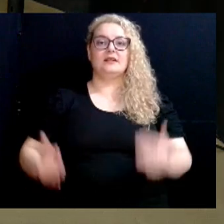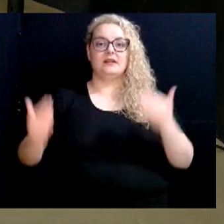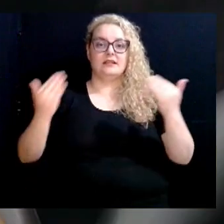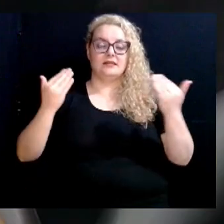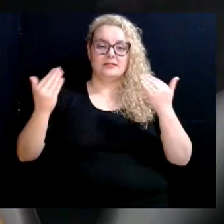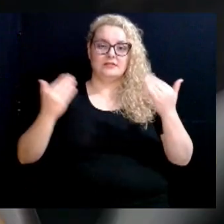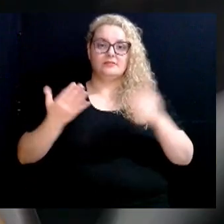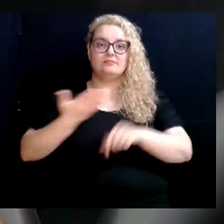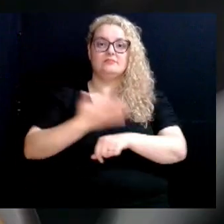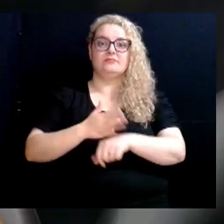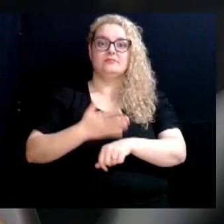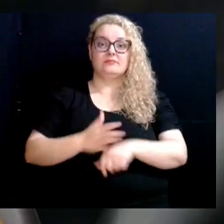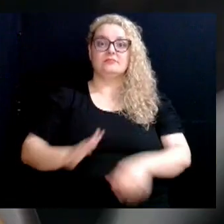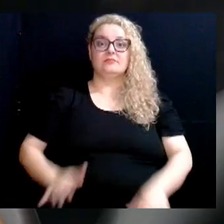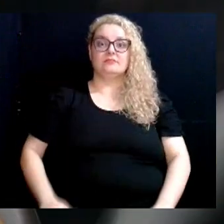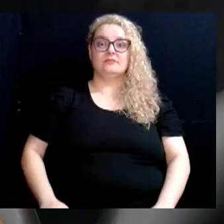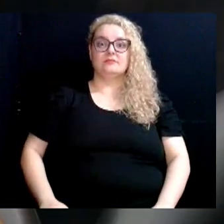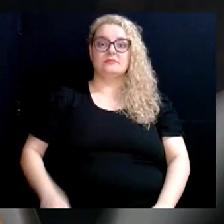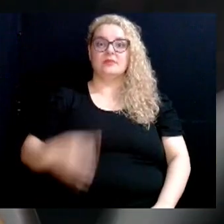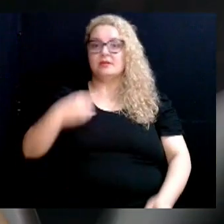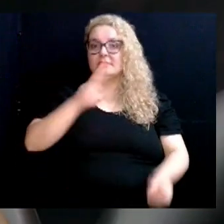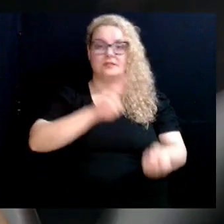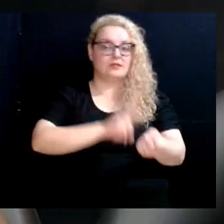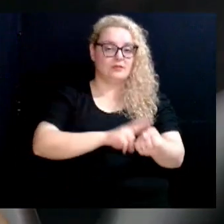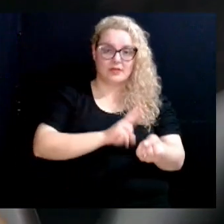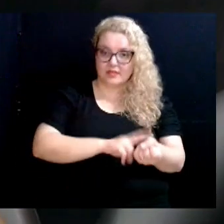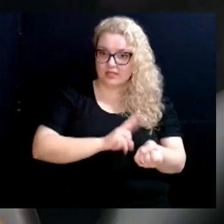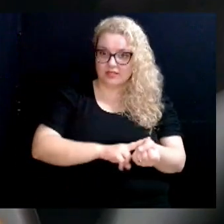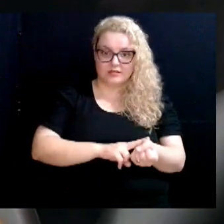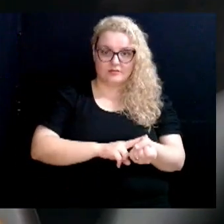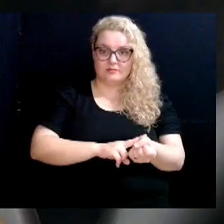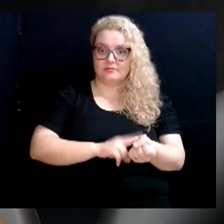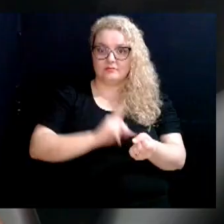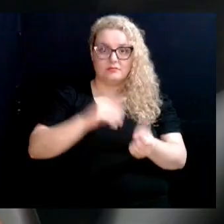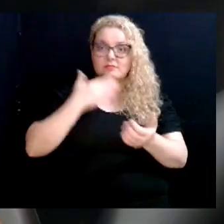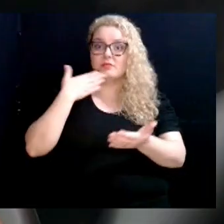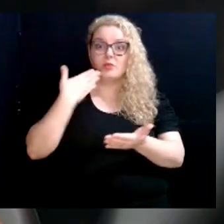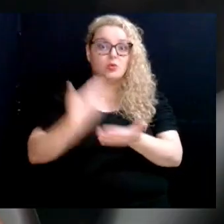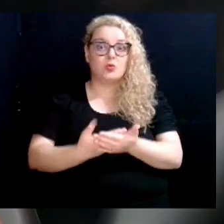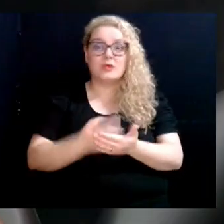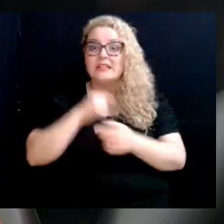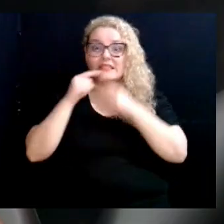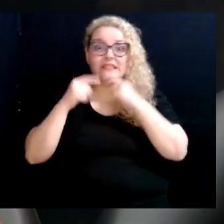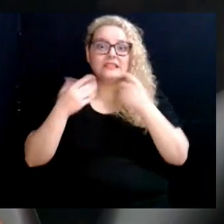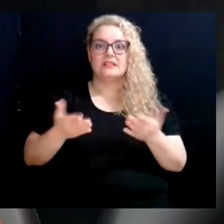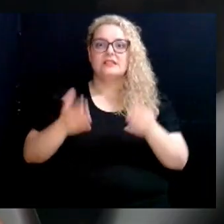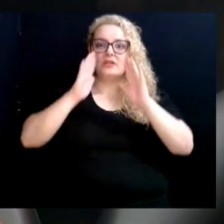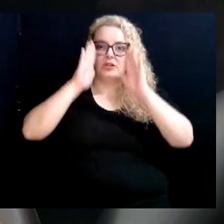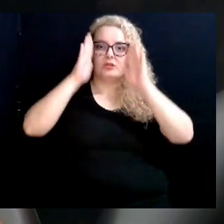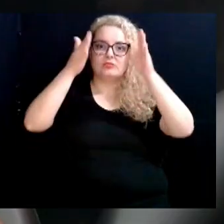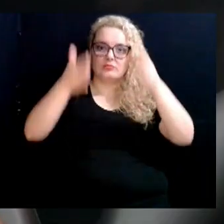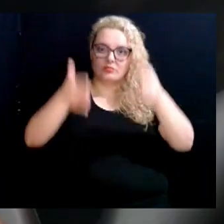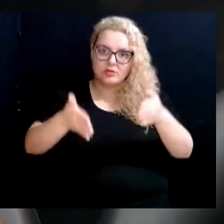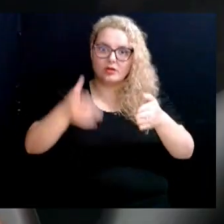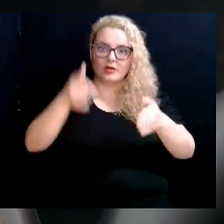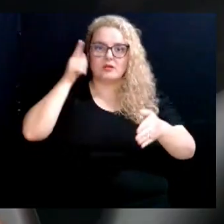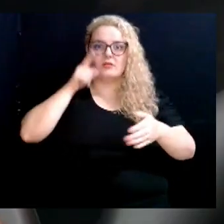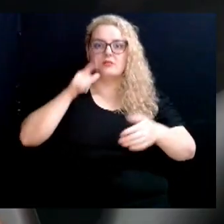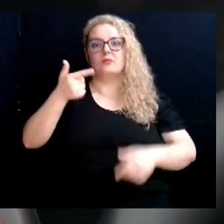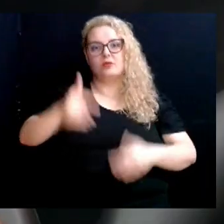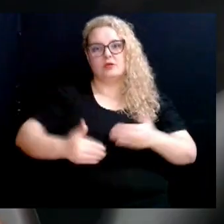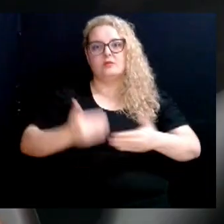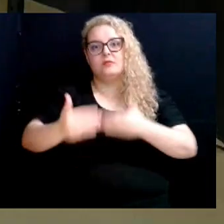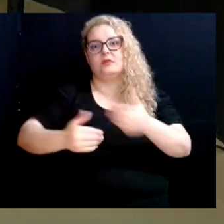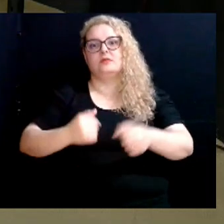treino. Seu ritmo de treino, ele não precisa impressionar ninguém. Ele tem que funcionar para você e que você consiga manter isso ao longo do